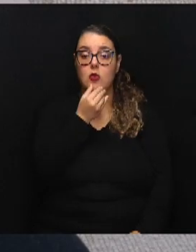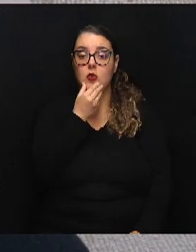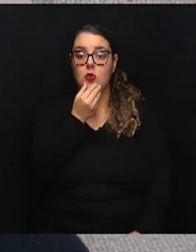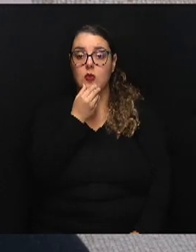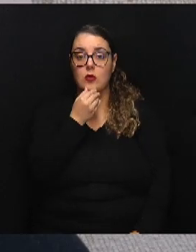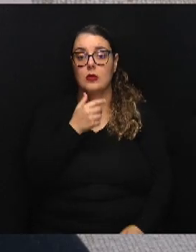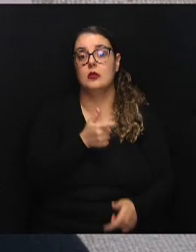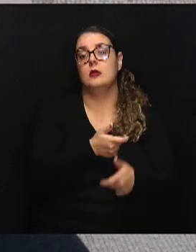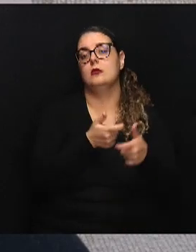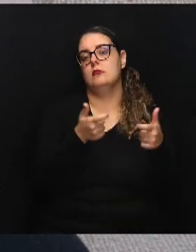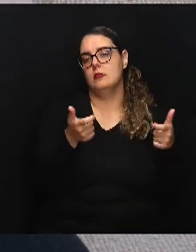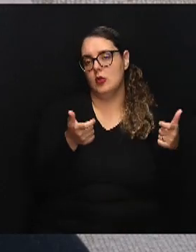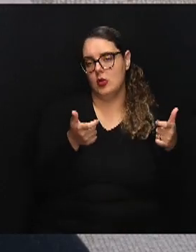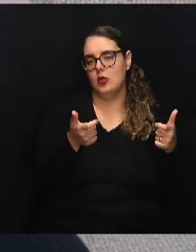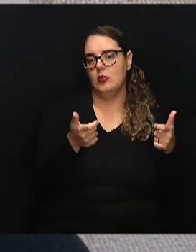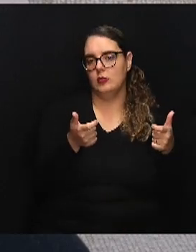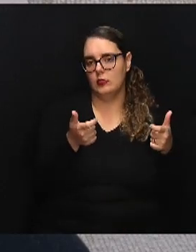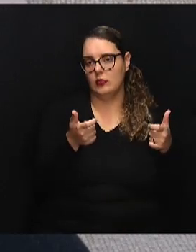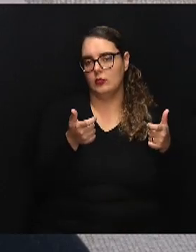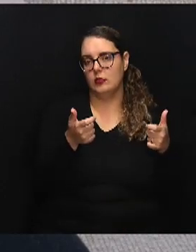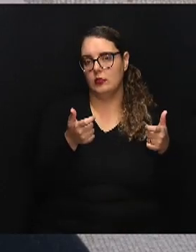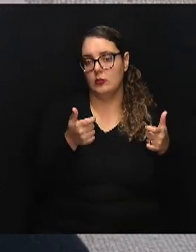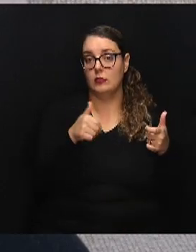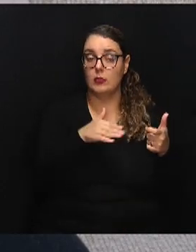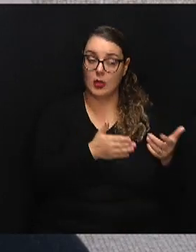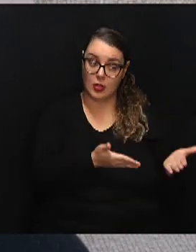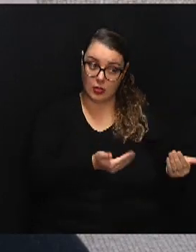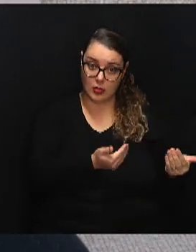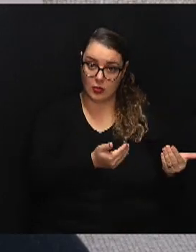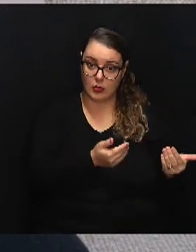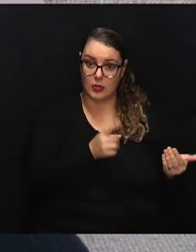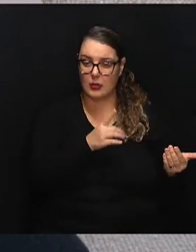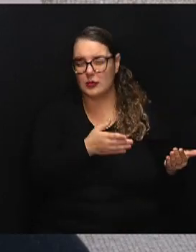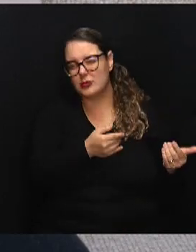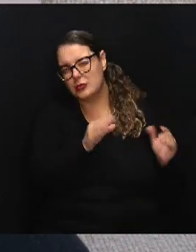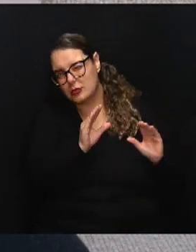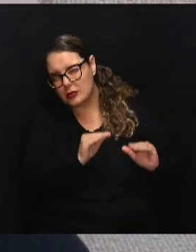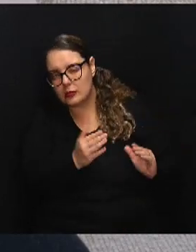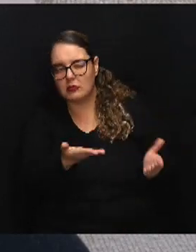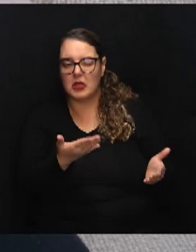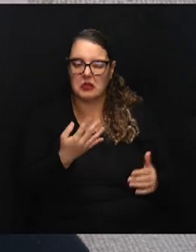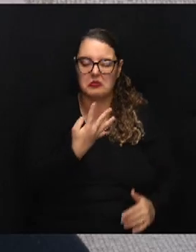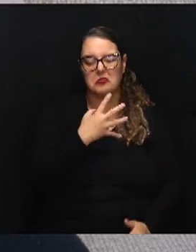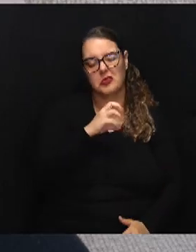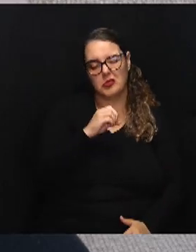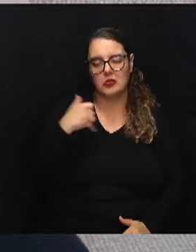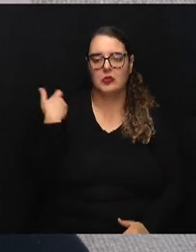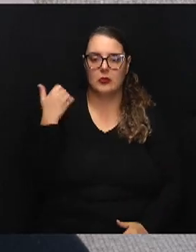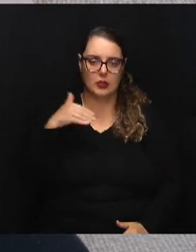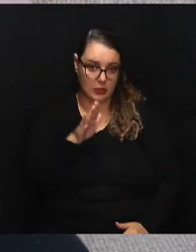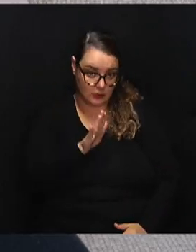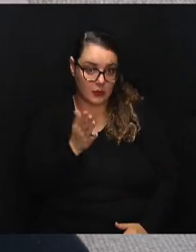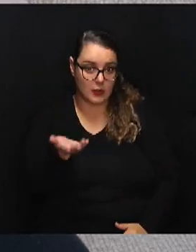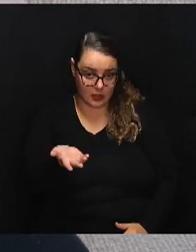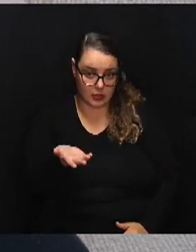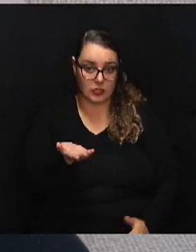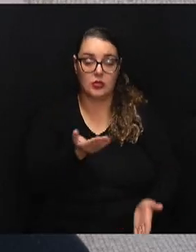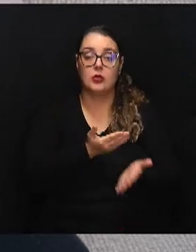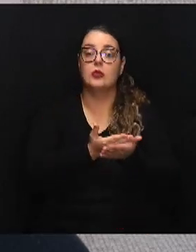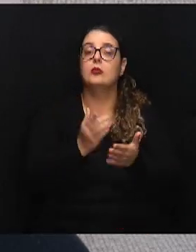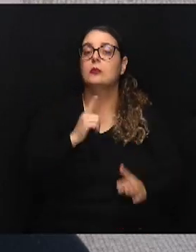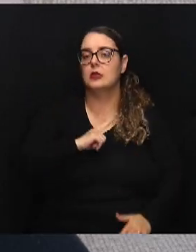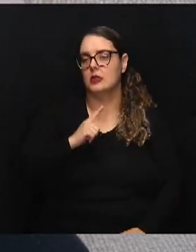grande maioria, em homens mais jovens, não jovenzinhos, mas vamos dizer, a partir dos 40 anos, a gente já começa a